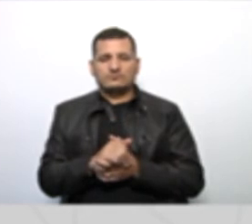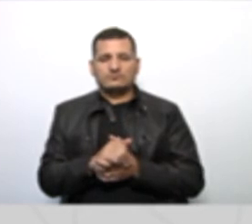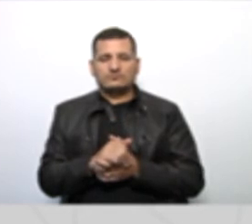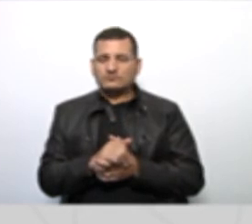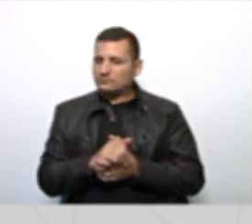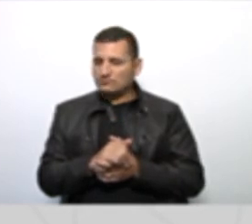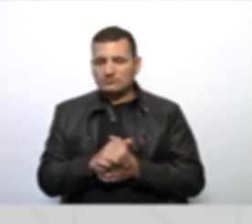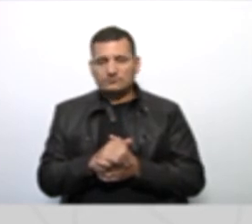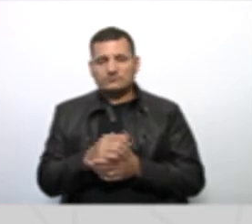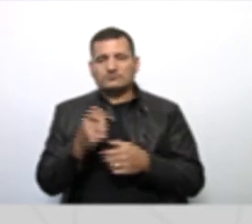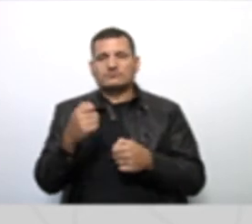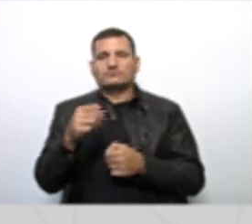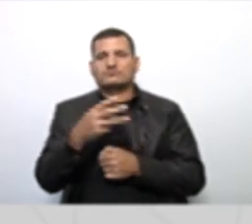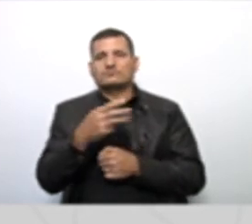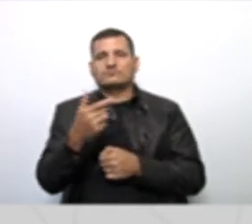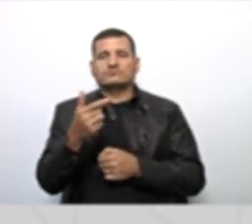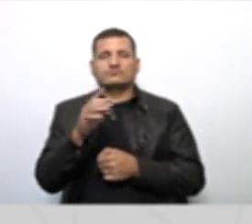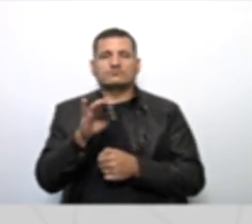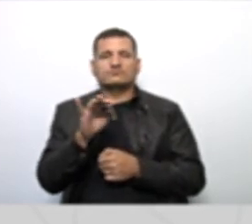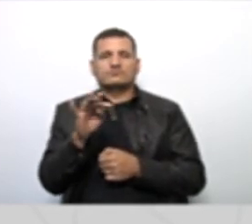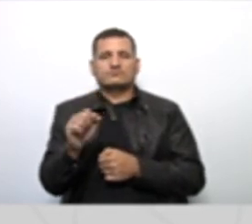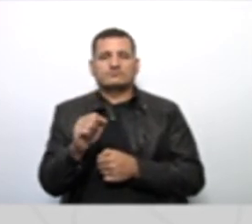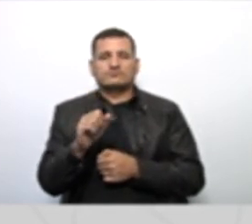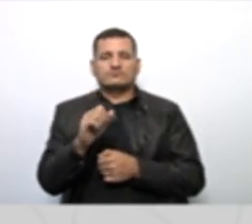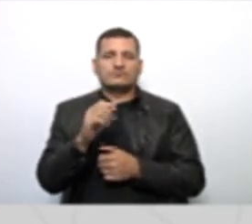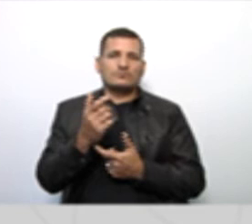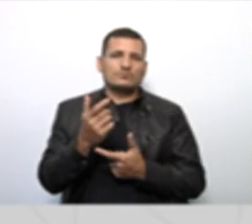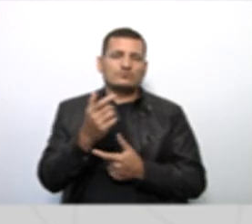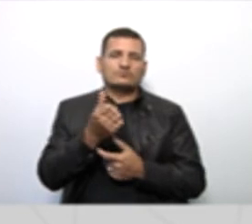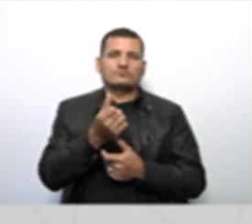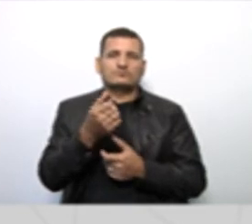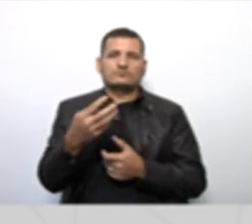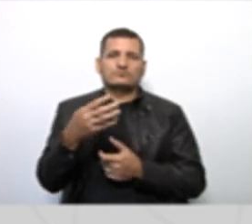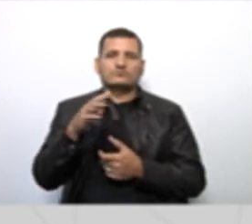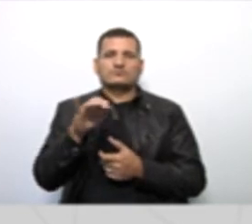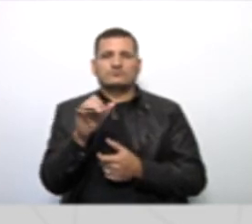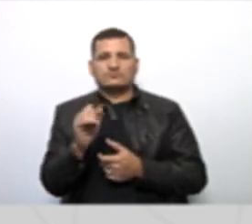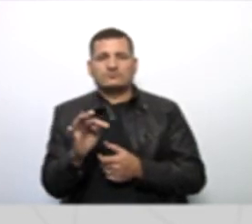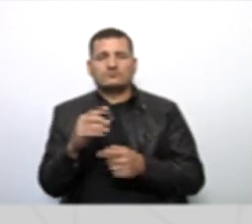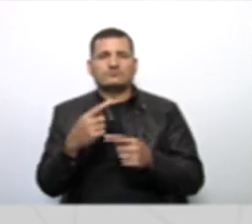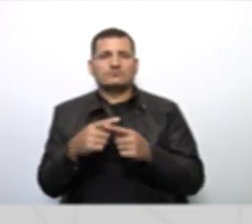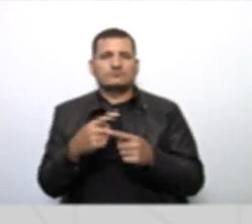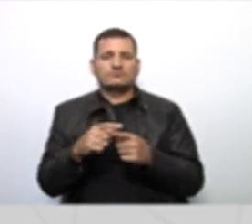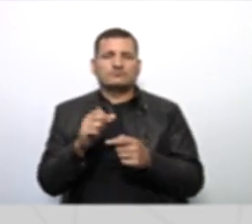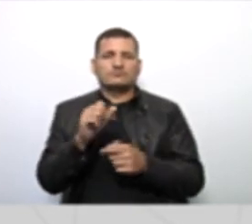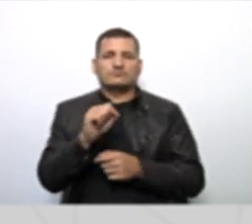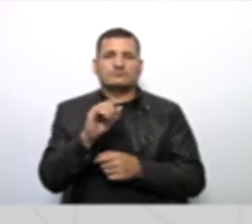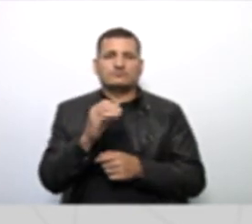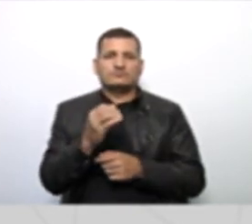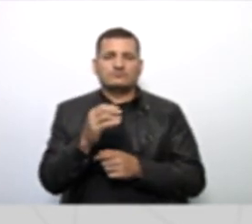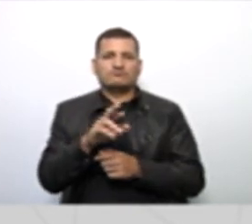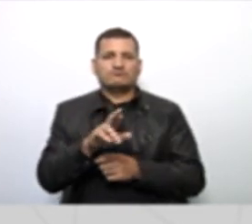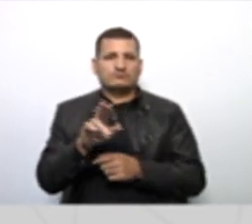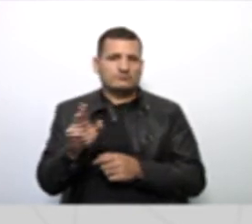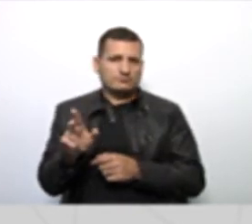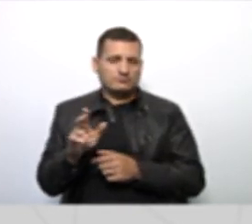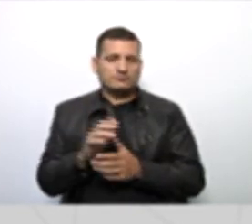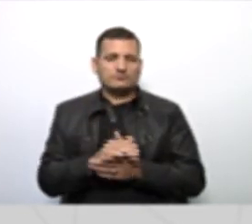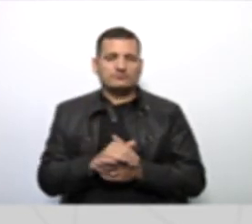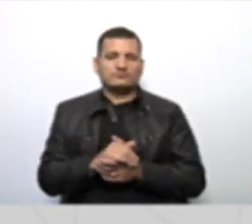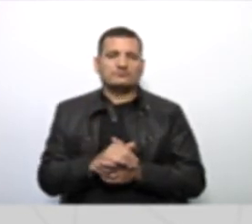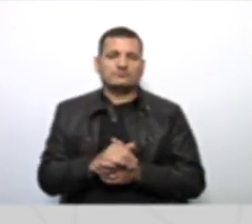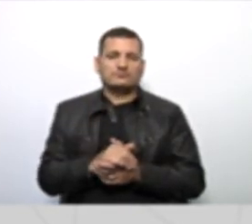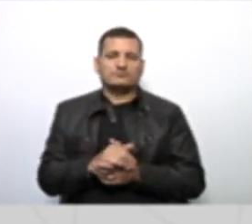ser 32 bits e 64 bits. Por quê? Porque o sistema de arquivo dos sistemas operacionais são diferentes. Entenderam? Então, aqui,